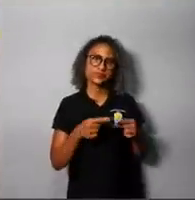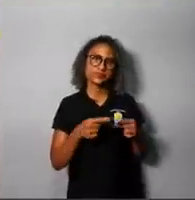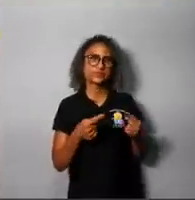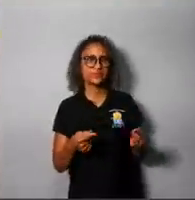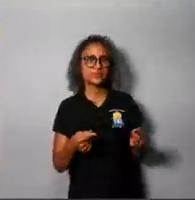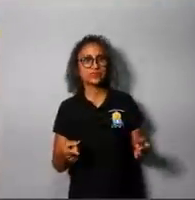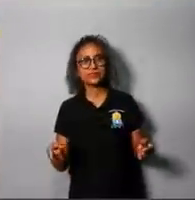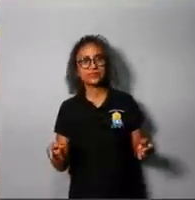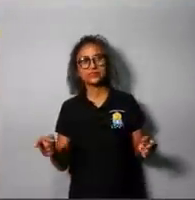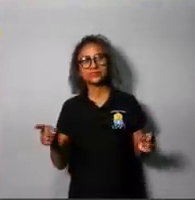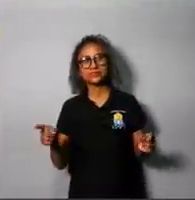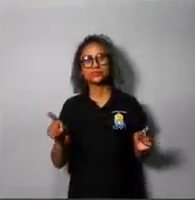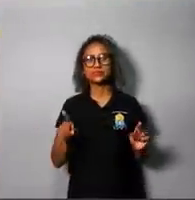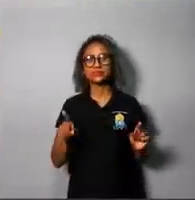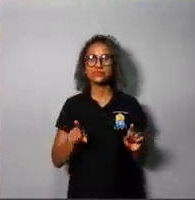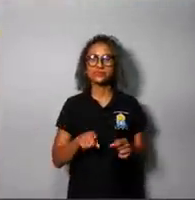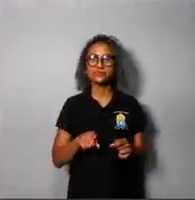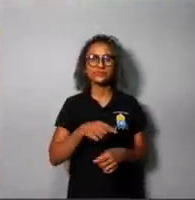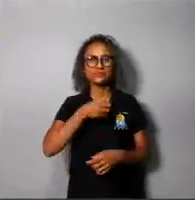estarmos